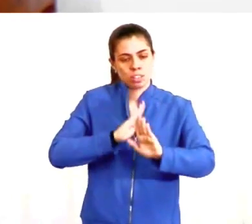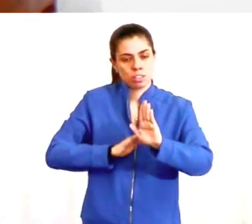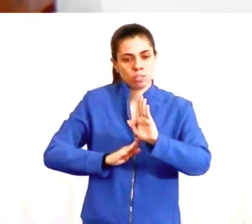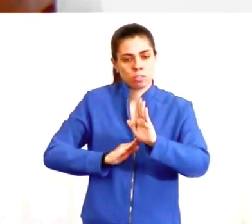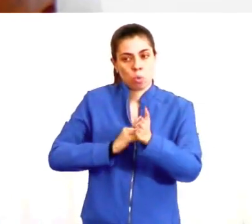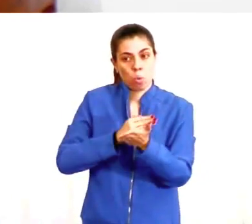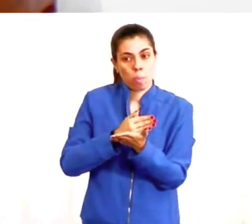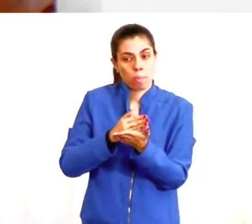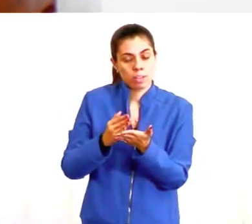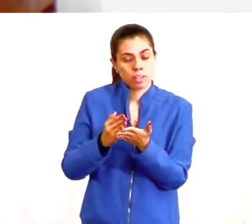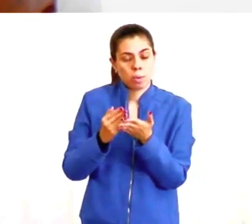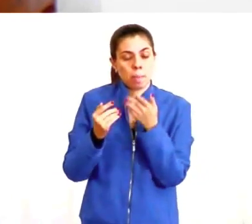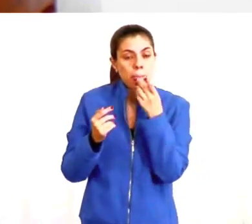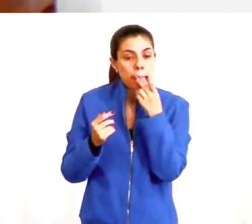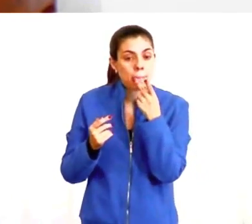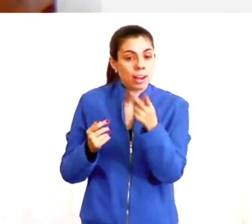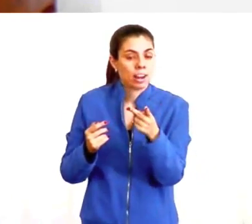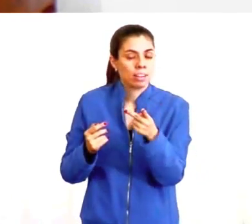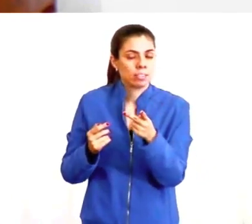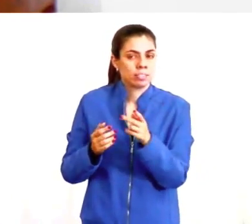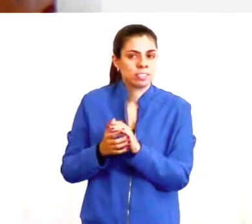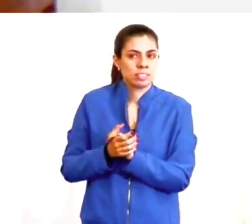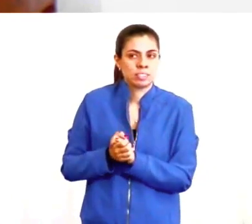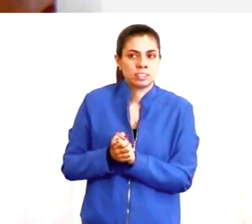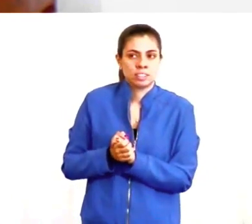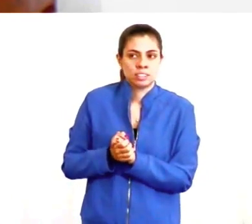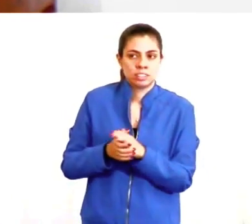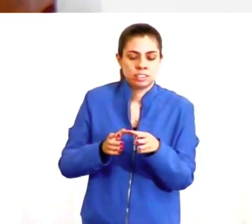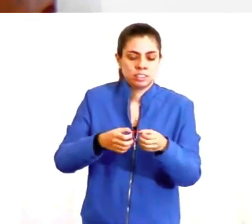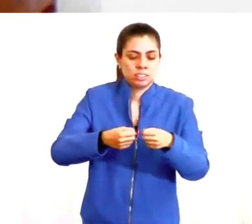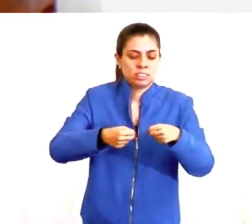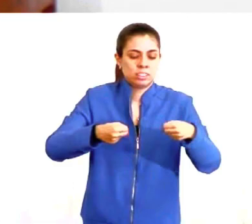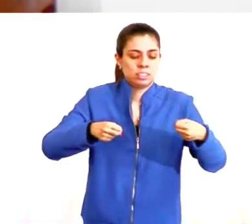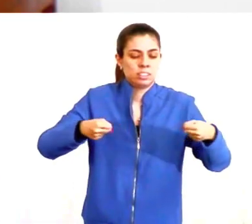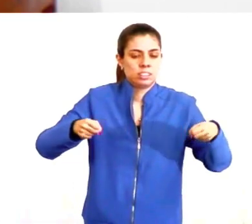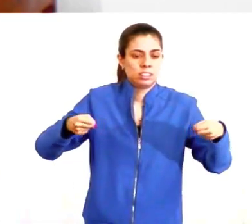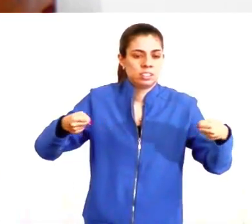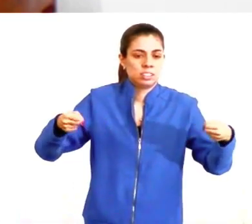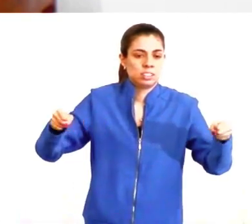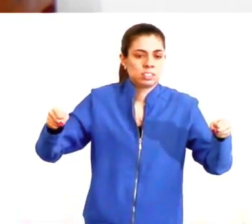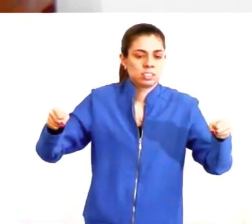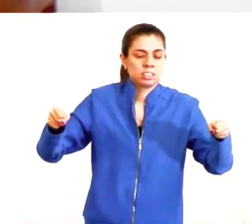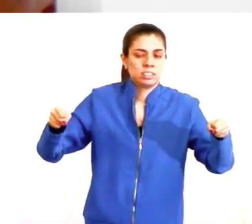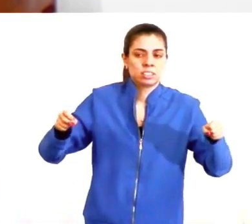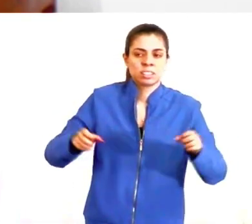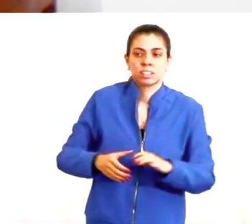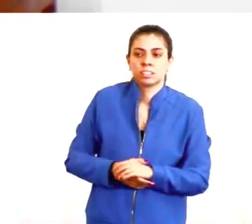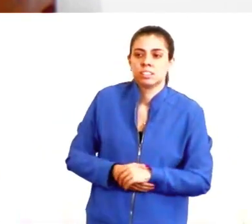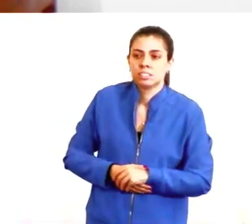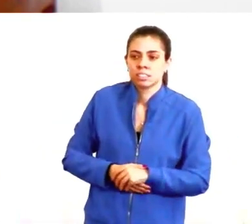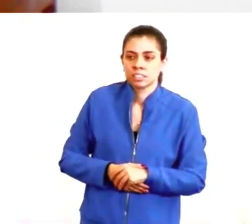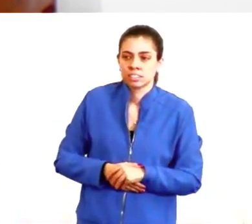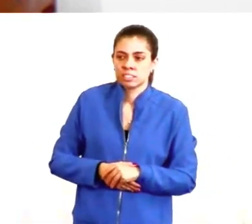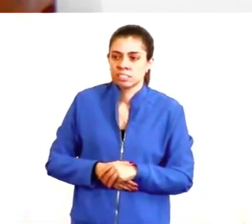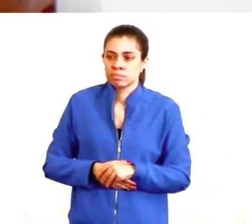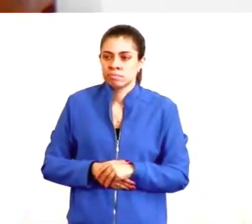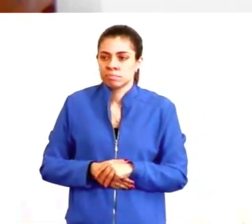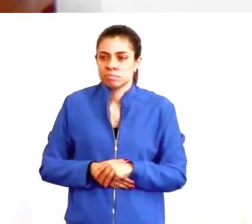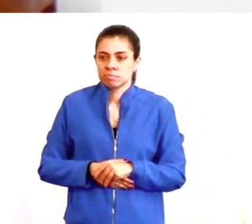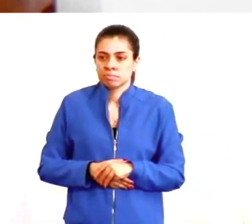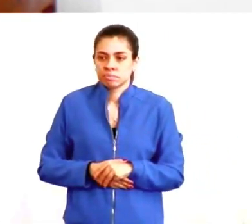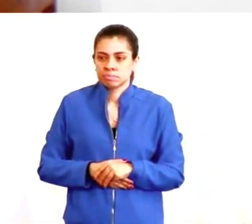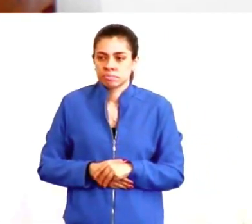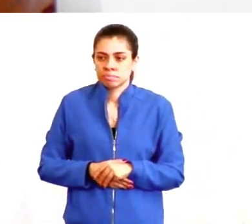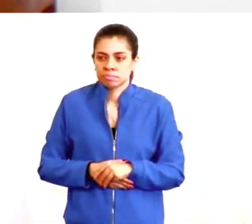é a liturgia adotada pelos reformadores protestantes. É a nossa liturgia. Por isso, se alguém